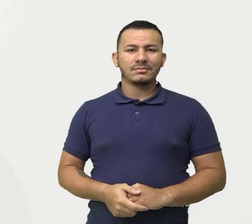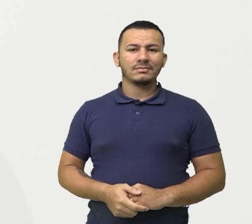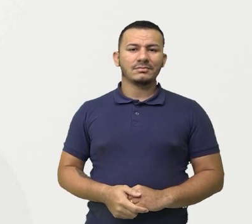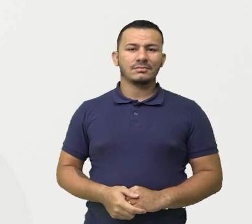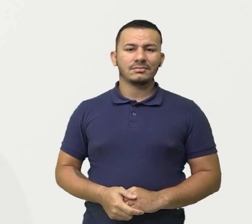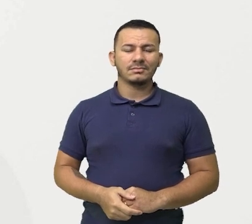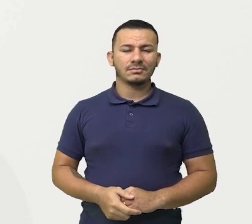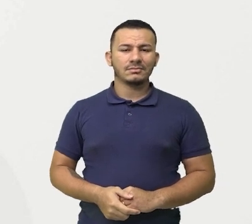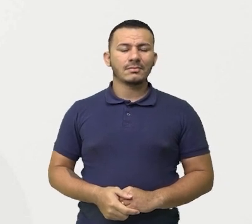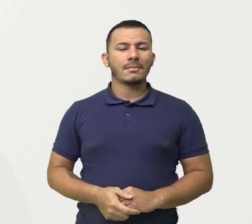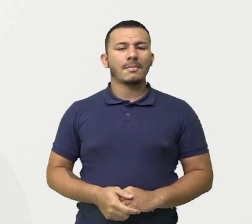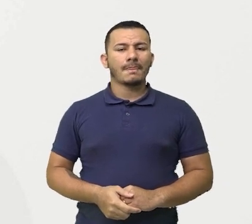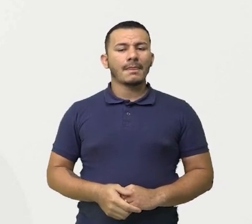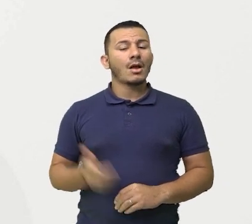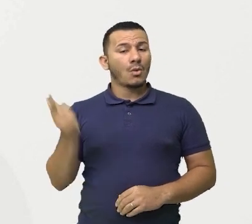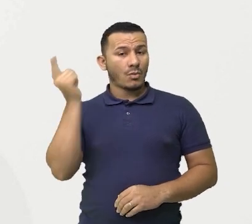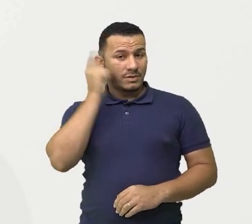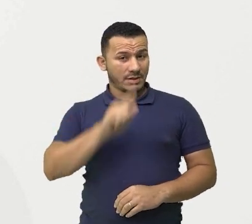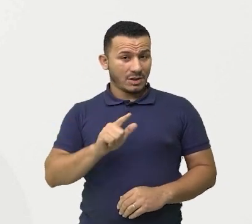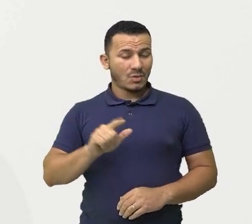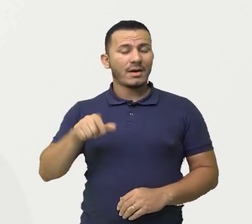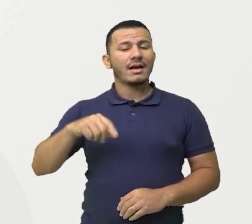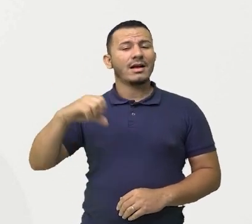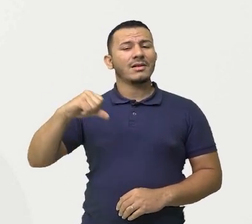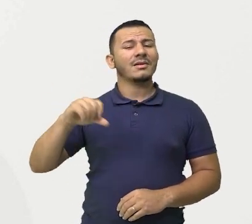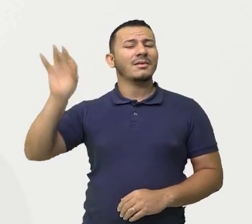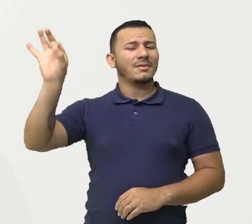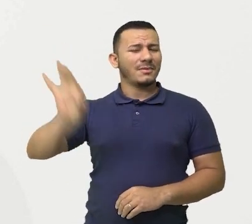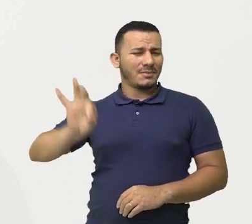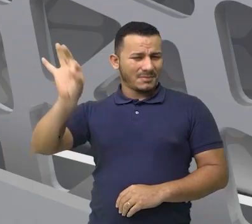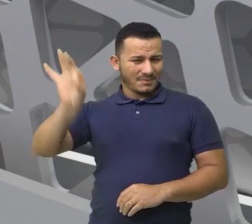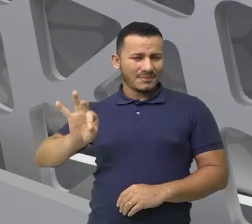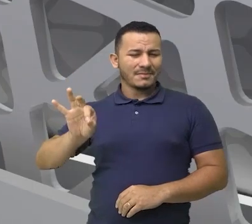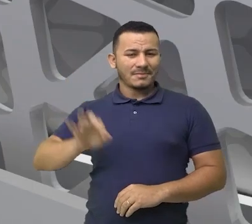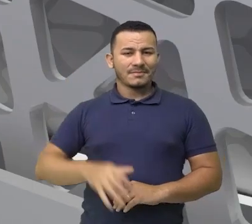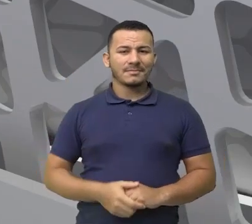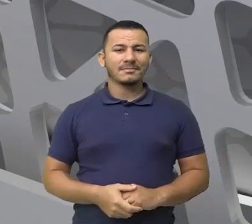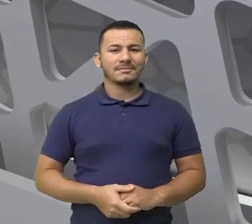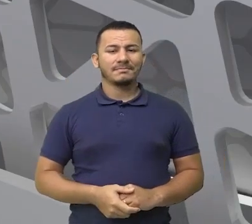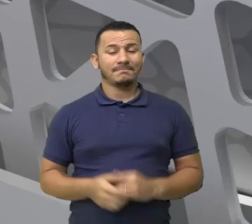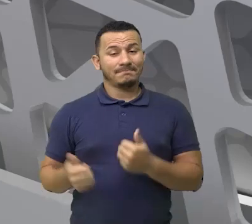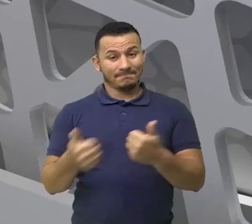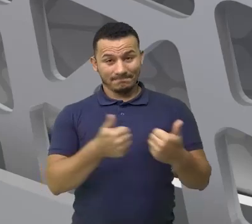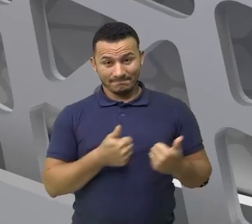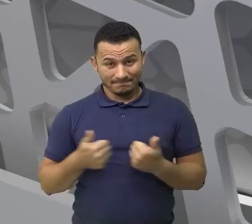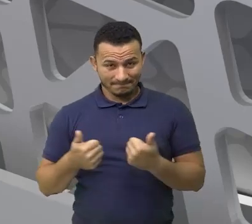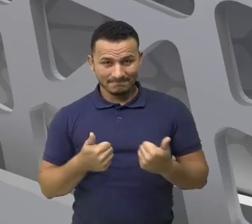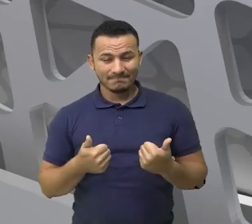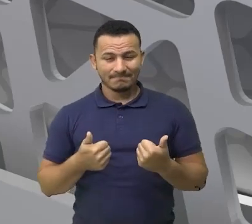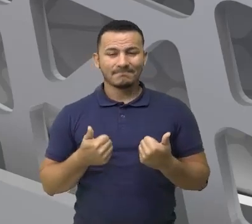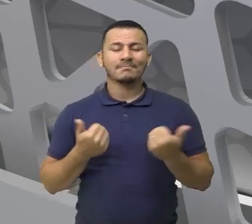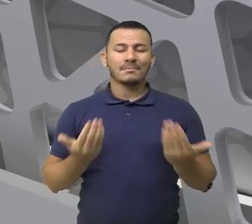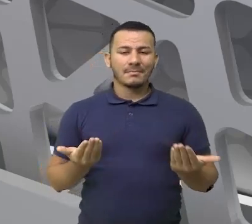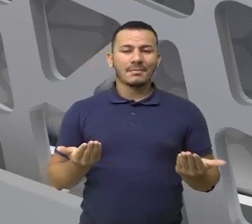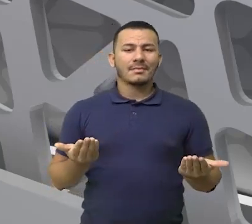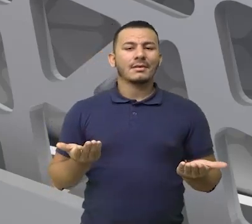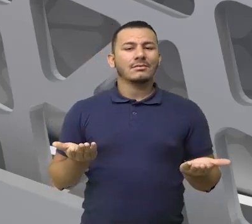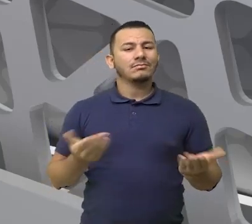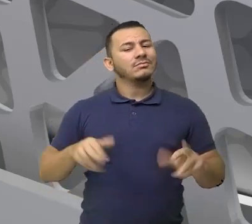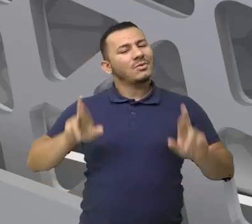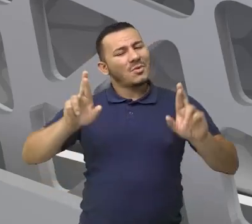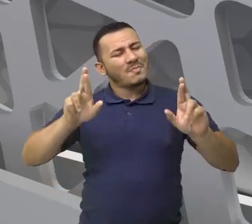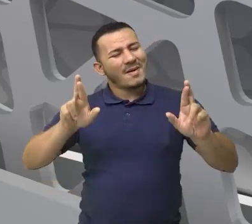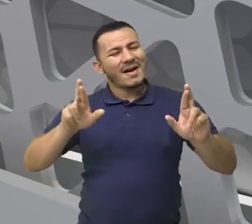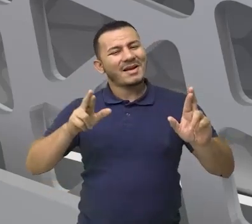calça, né? Utilizando aí o cupom de desconto. Beleza, pessoal? Então,